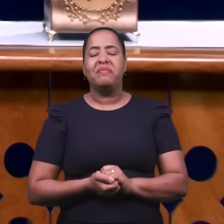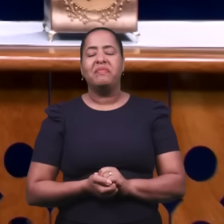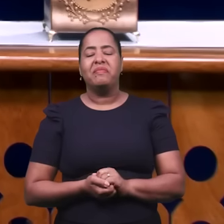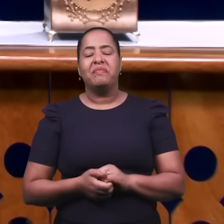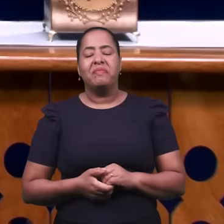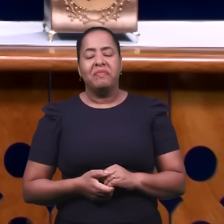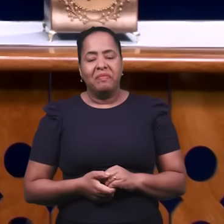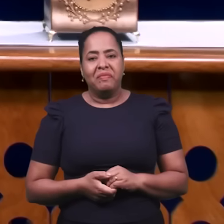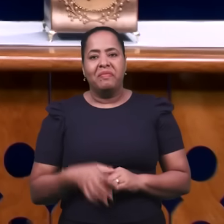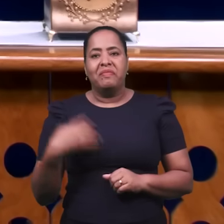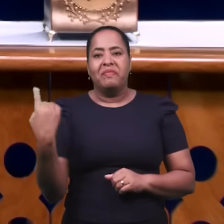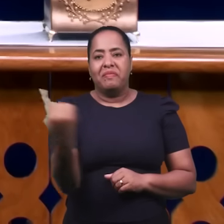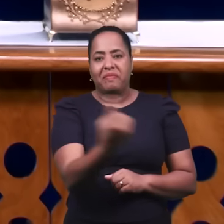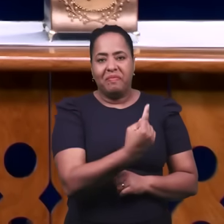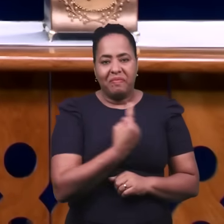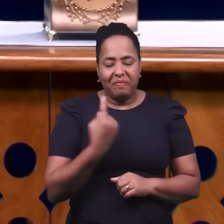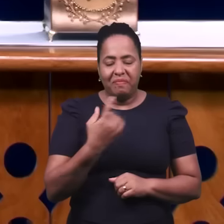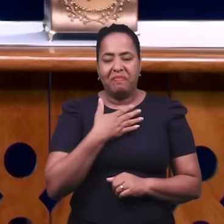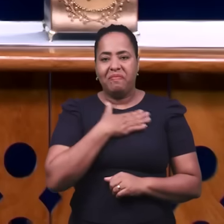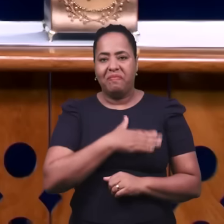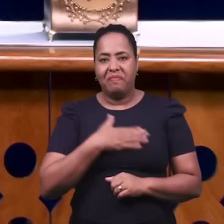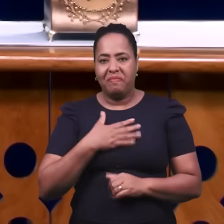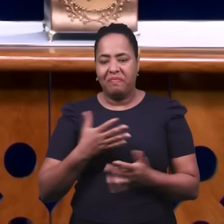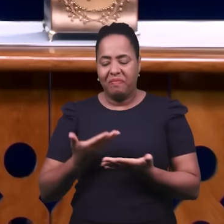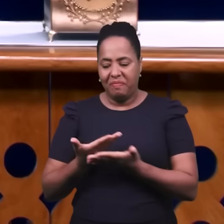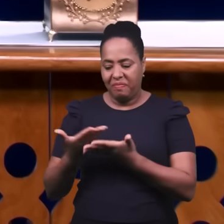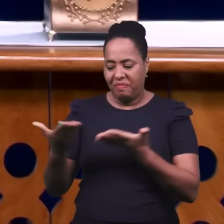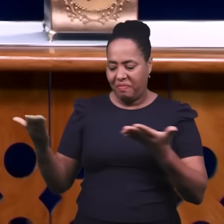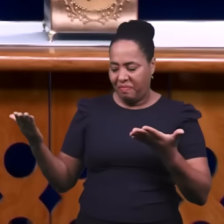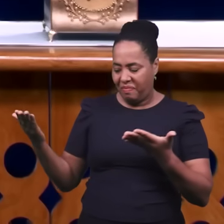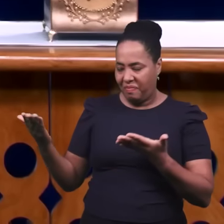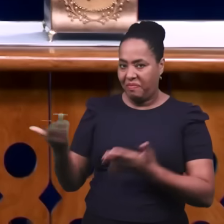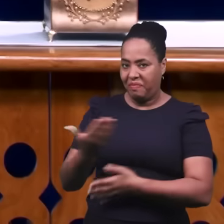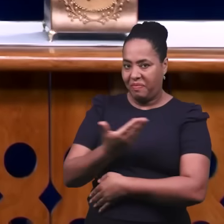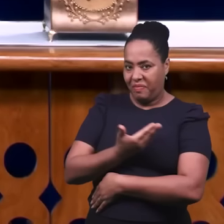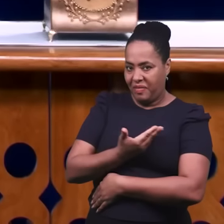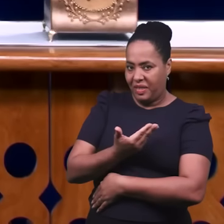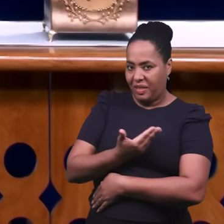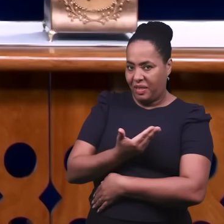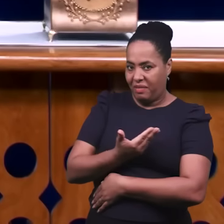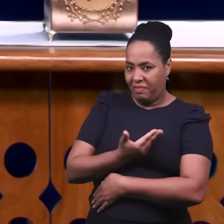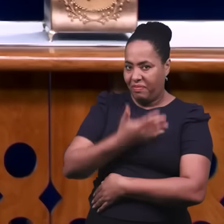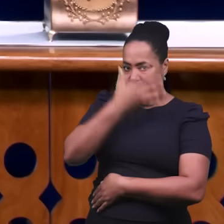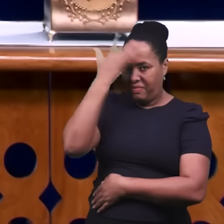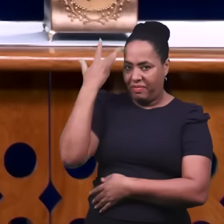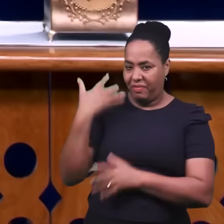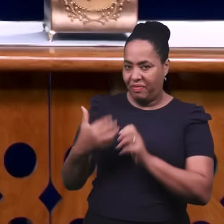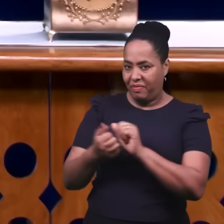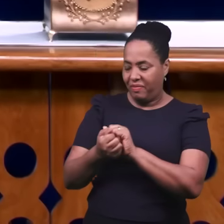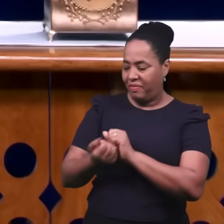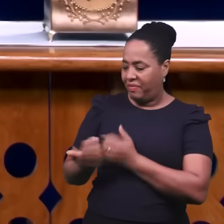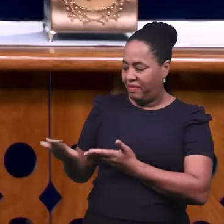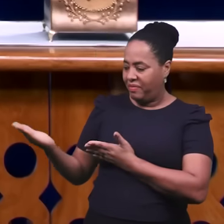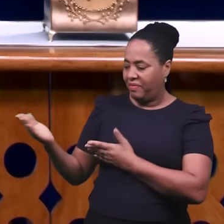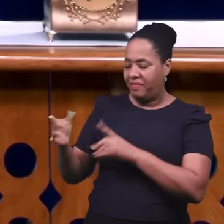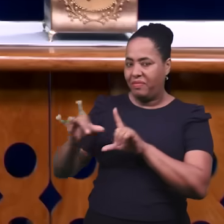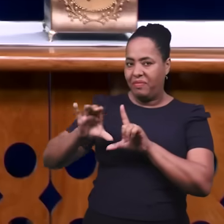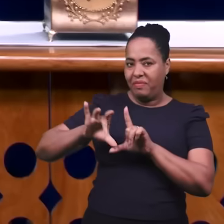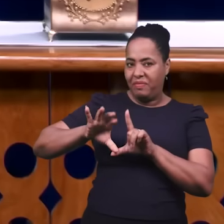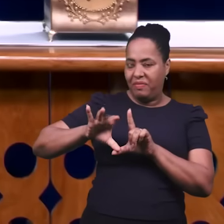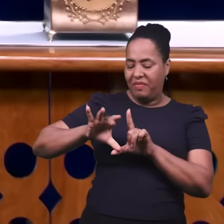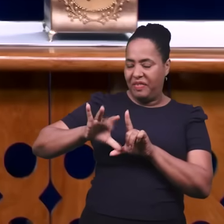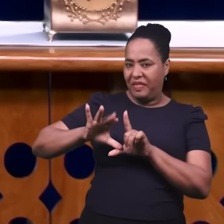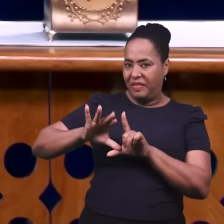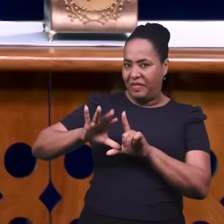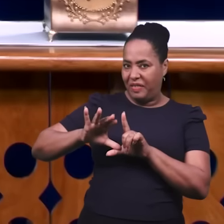Nós gostaríamos de deixar aqui para os nossos amigos, os que estão conosco, um QR Code, onde você